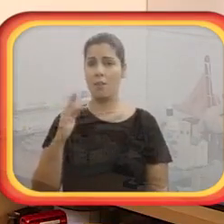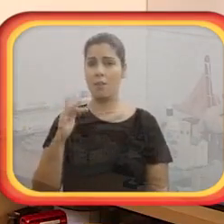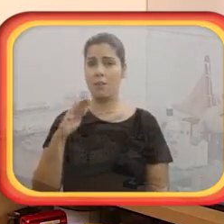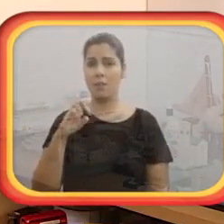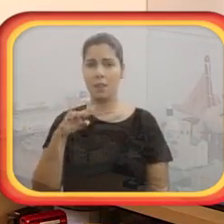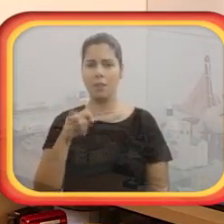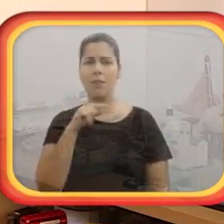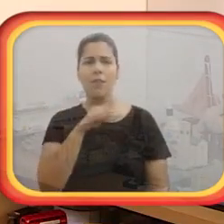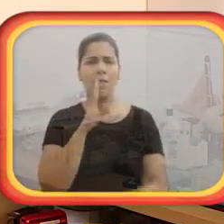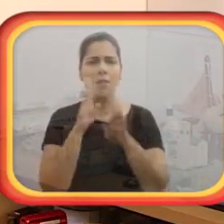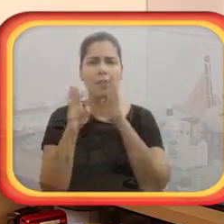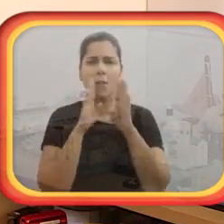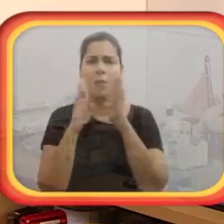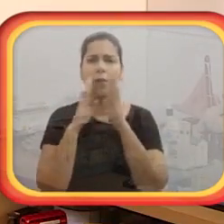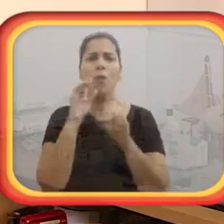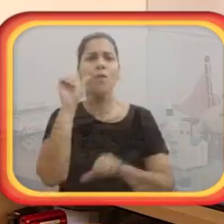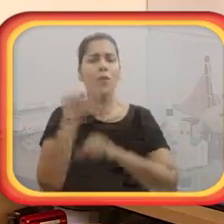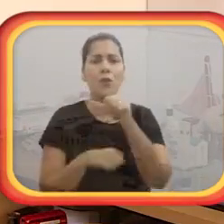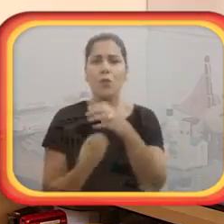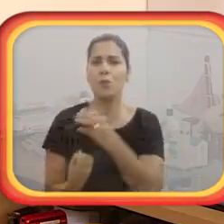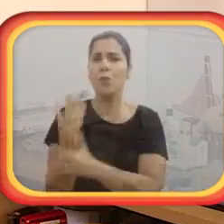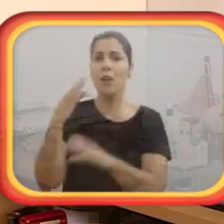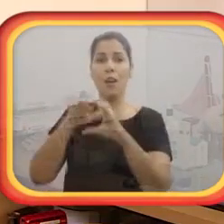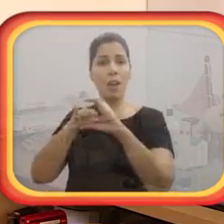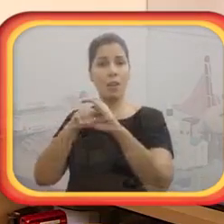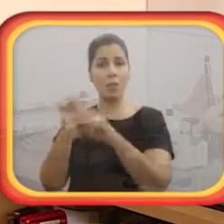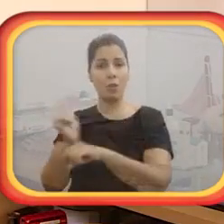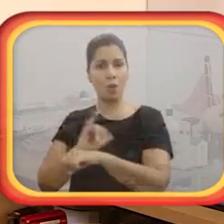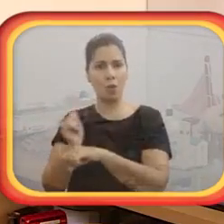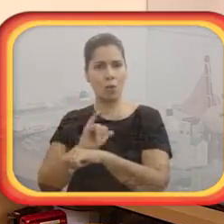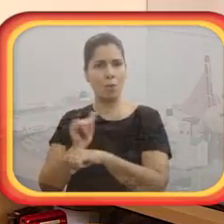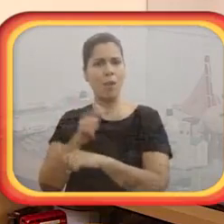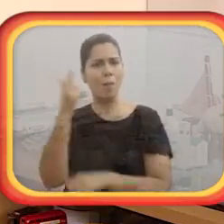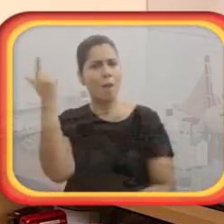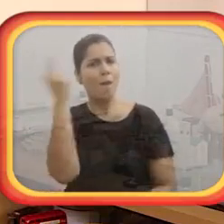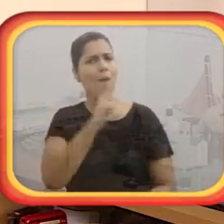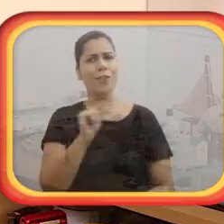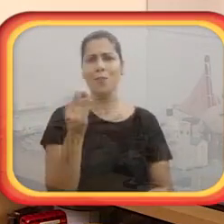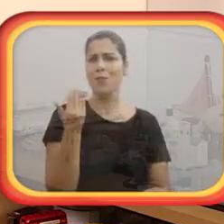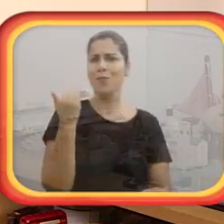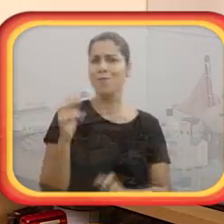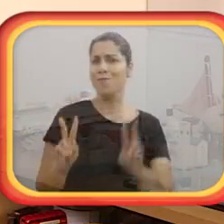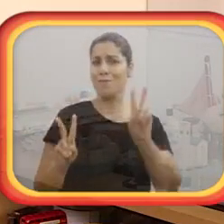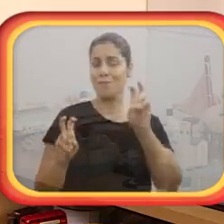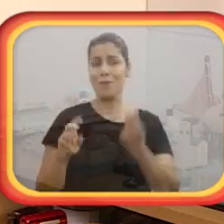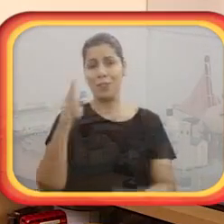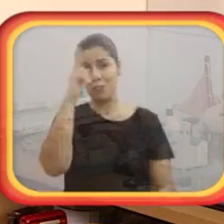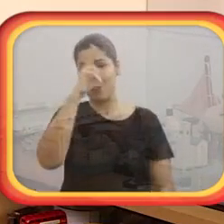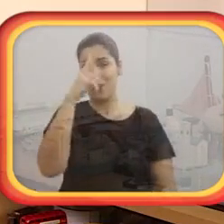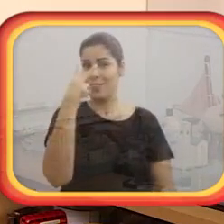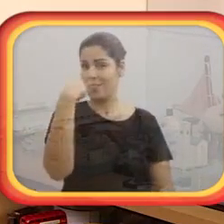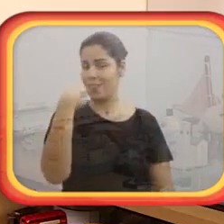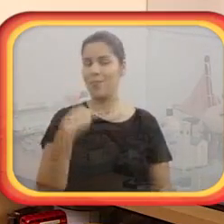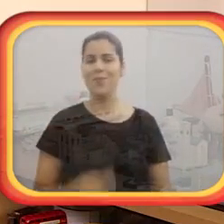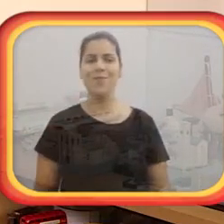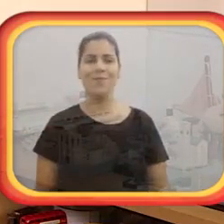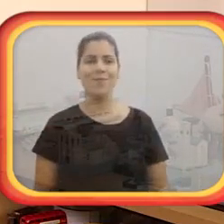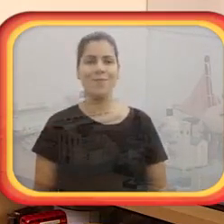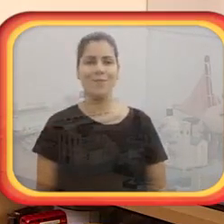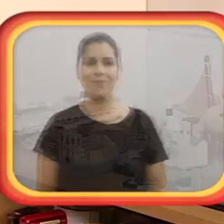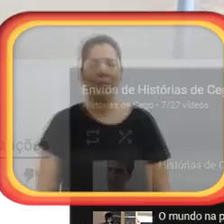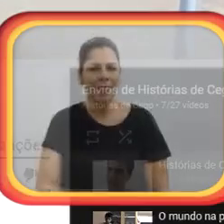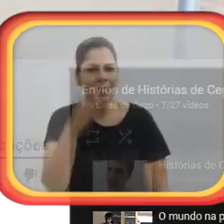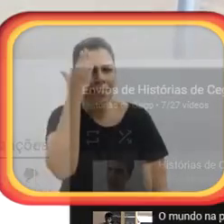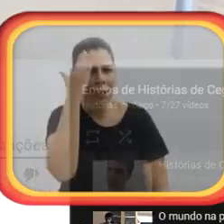Cego, no projeto chamado Olhar Eficiente. Do Facebook acabou surgindo o canal no YouTube, que é a conquista mais recente do Histórias de